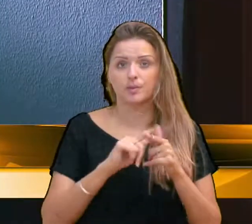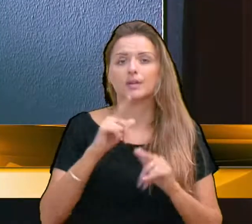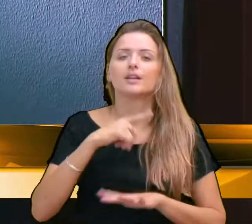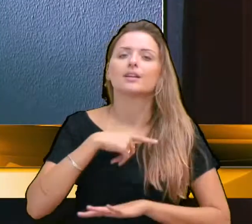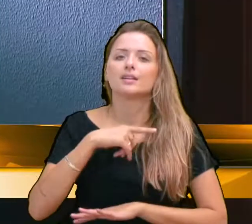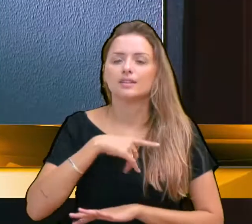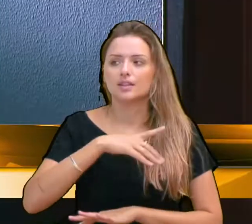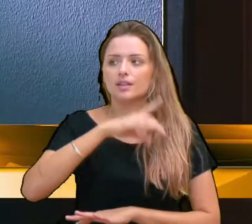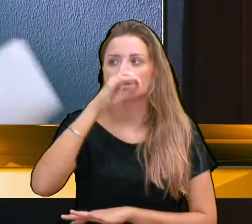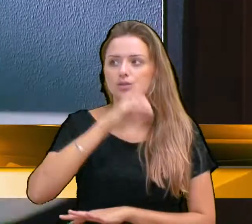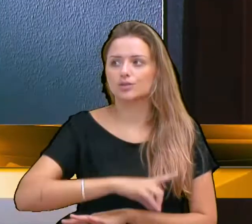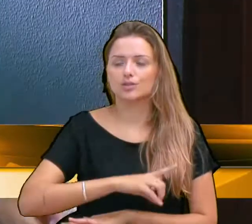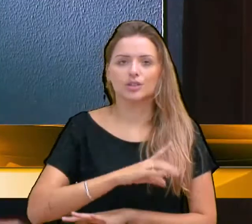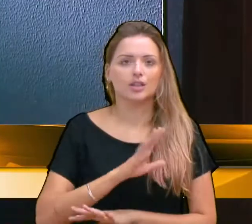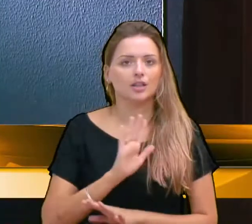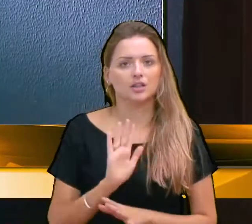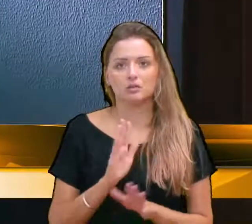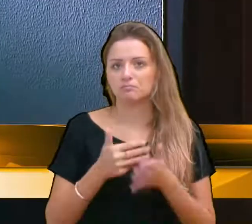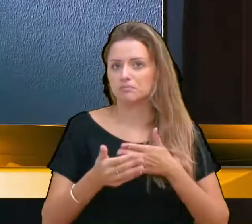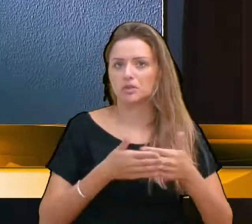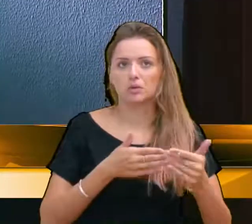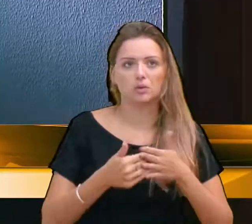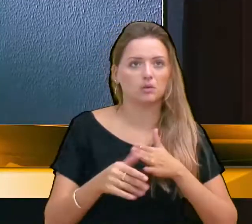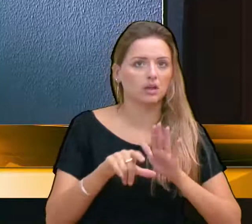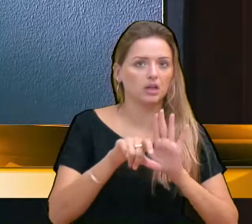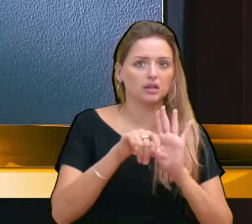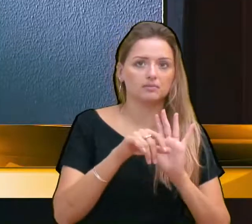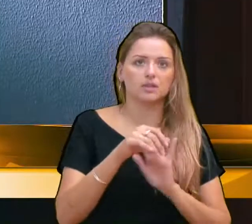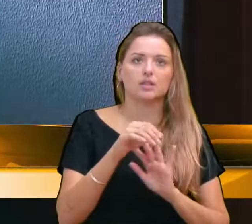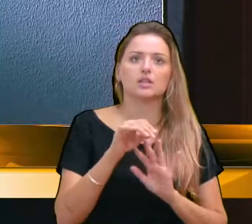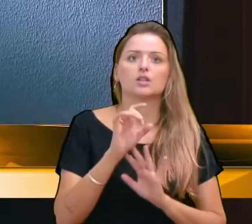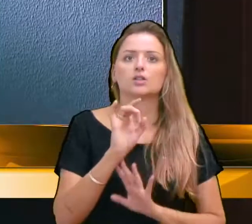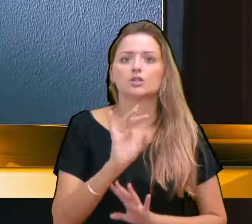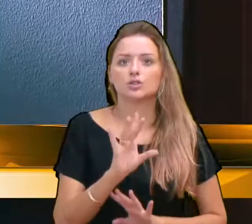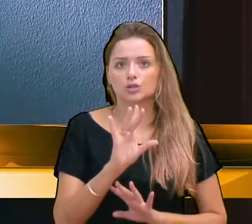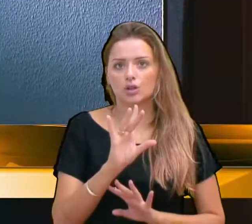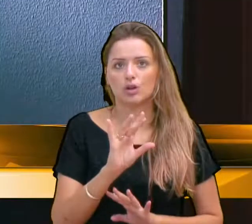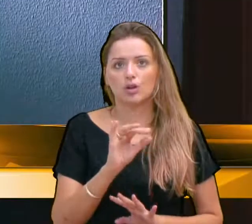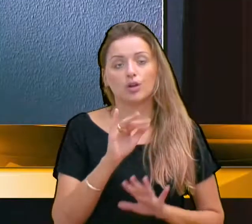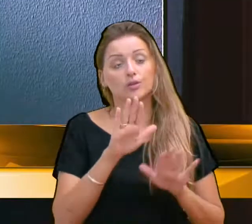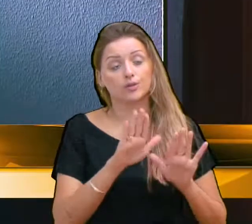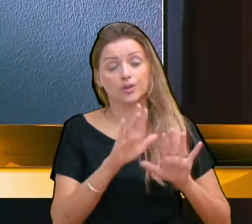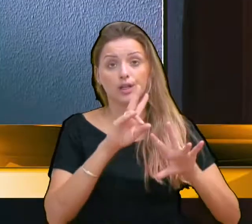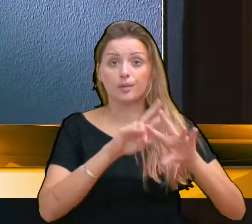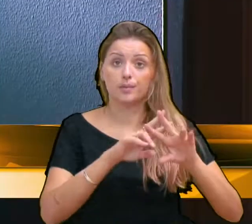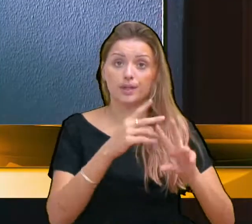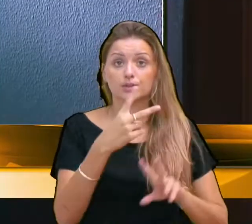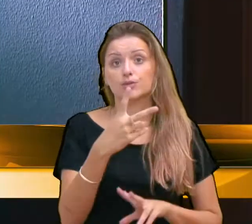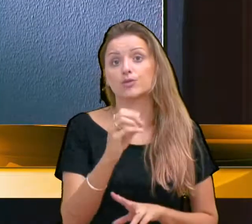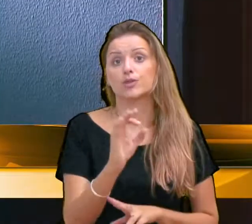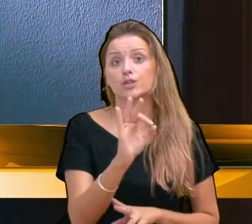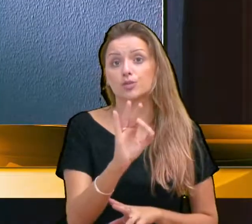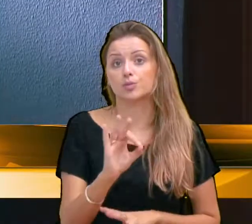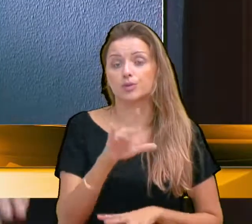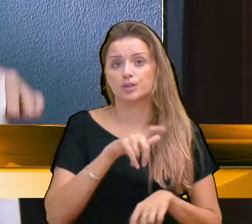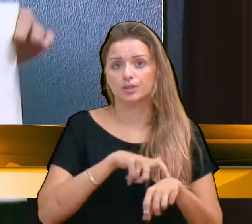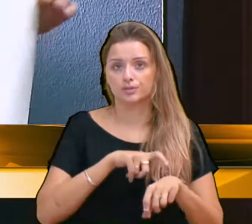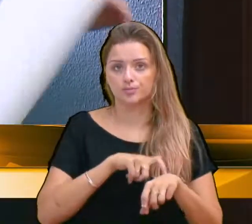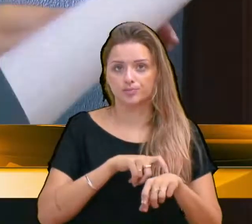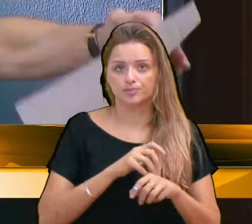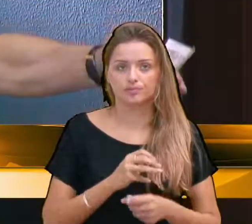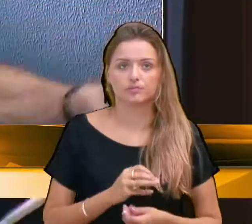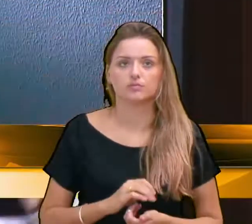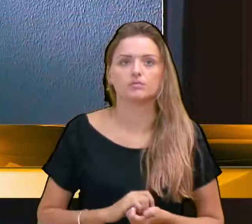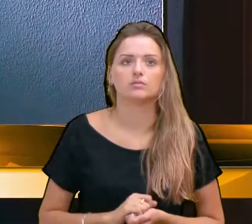direito, e não importa o tamanho da pena, cumprindo 20%, 1/5. Então, isso aí por si